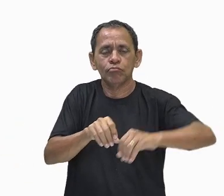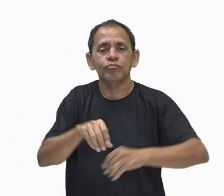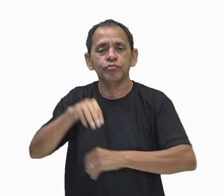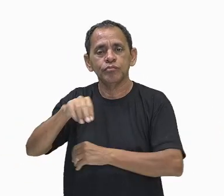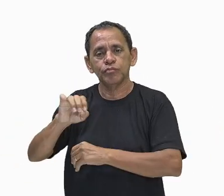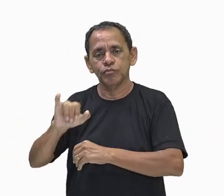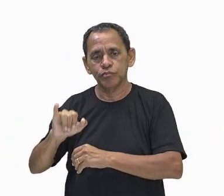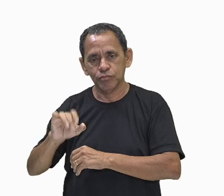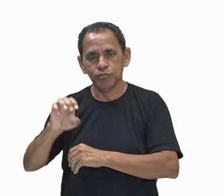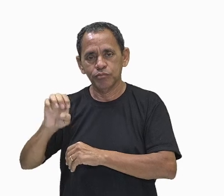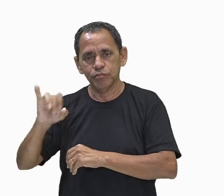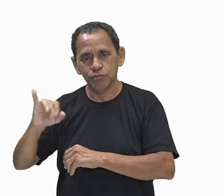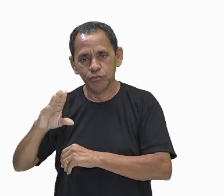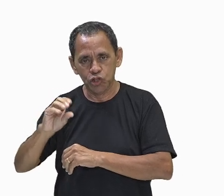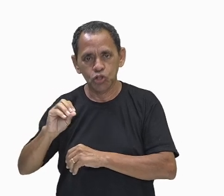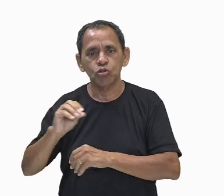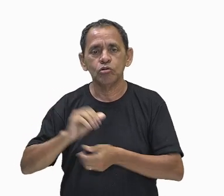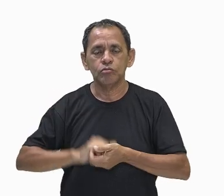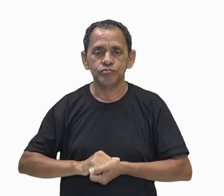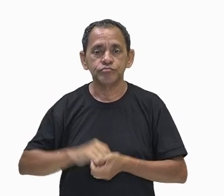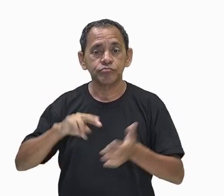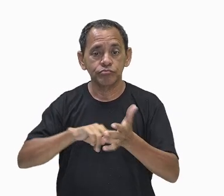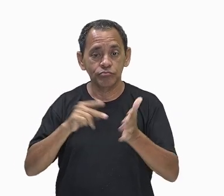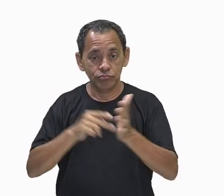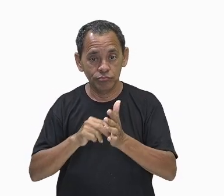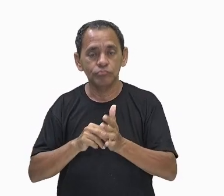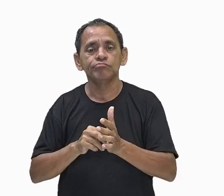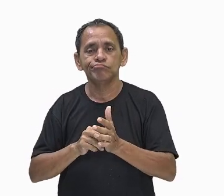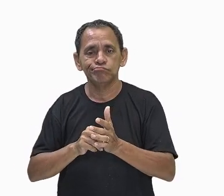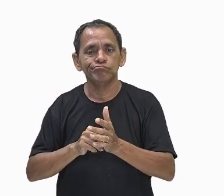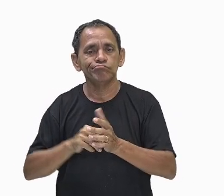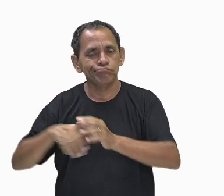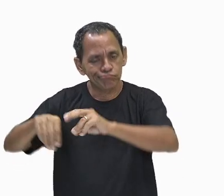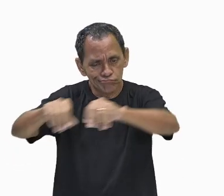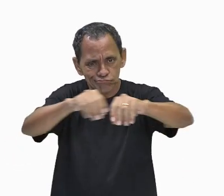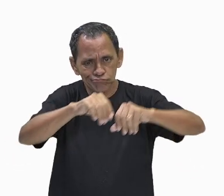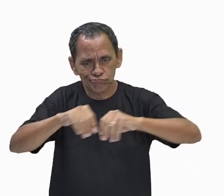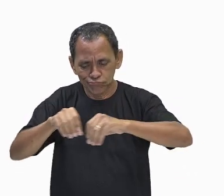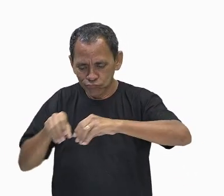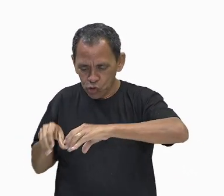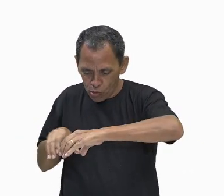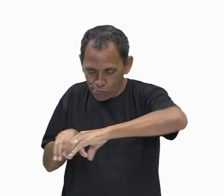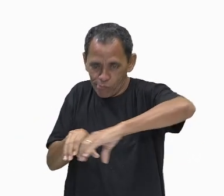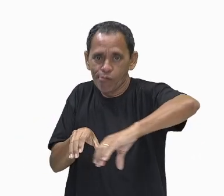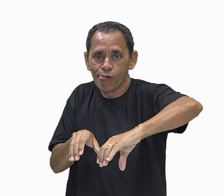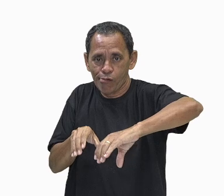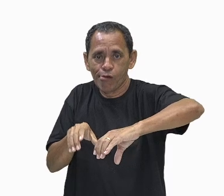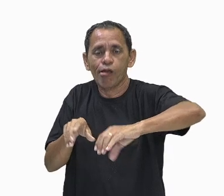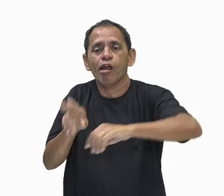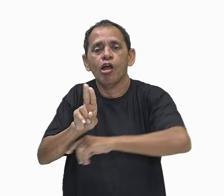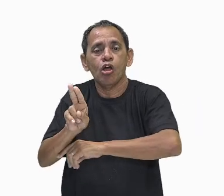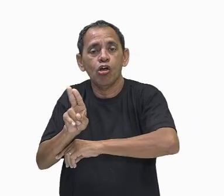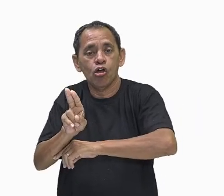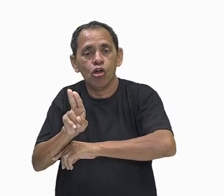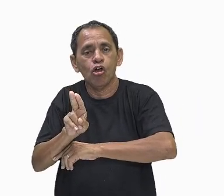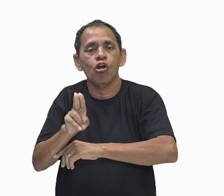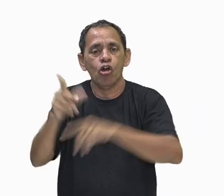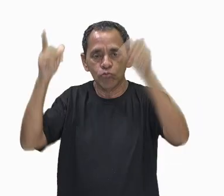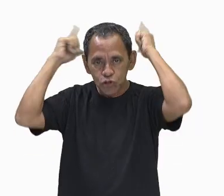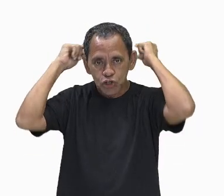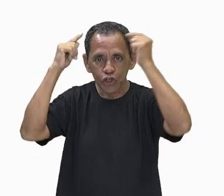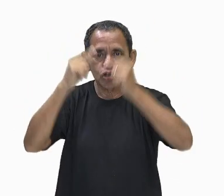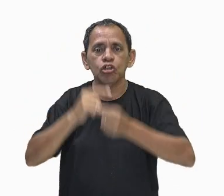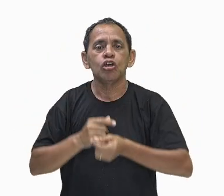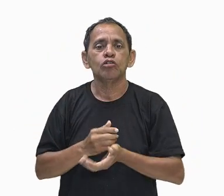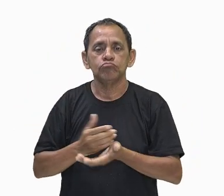O nome Mesopotâmia significa então terra entre rios. Foi um nome dado pelos gregos devido à sua localização entre